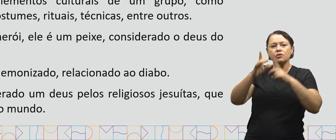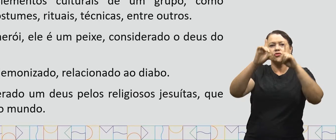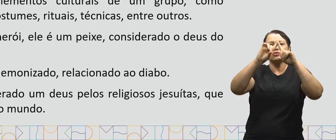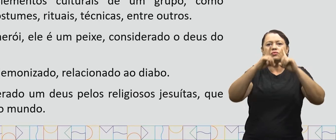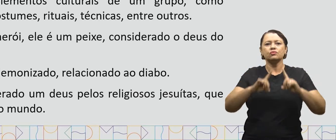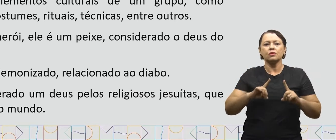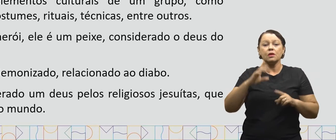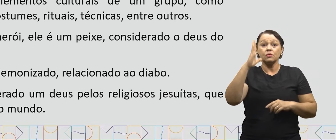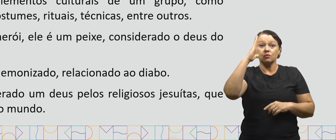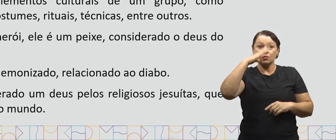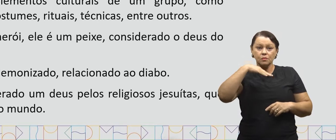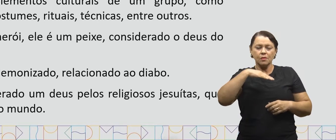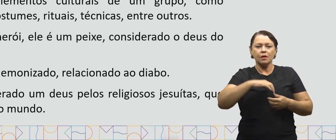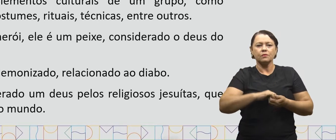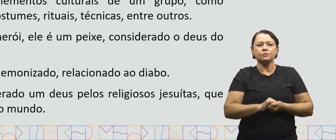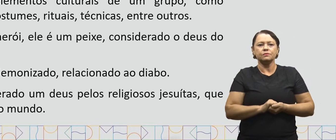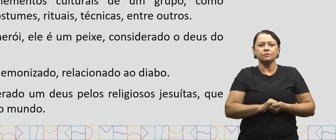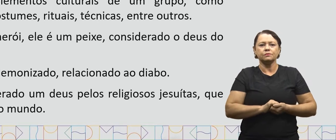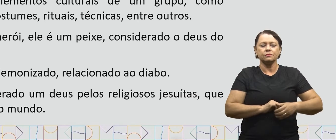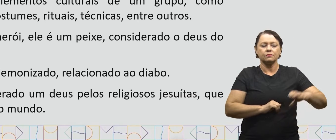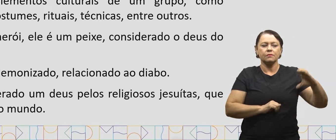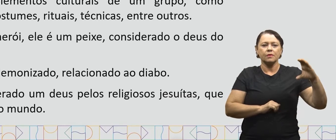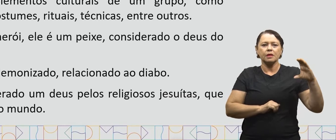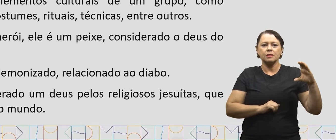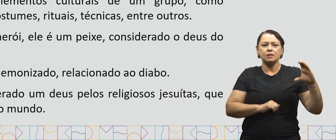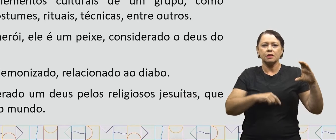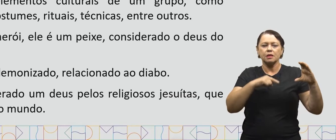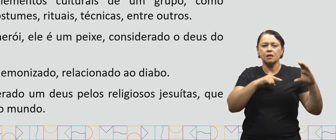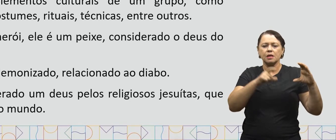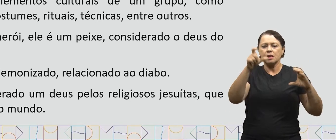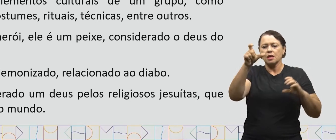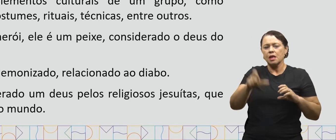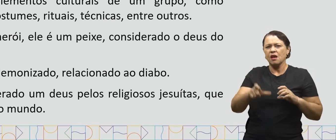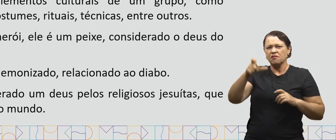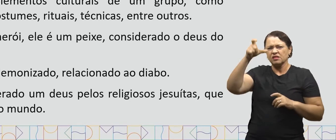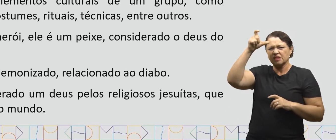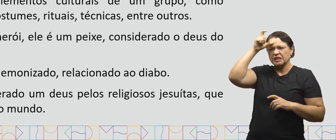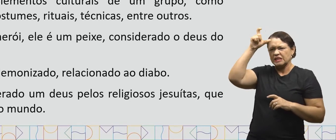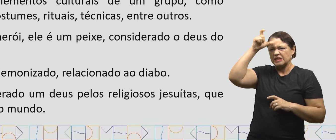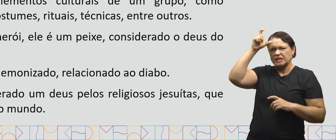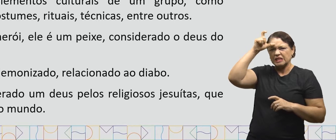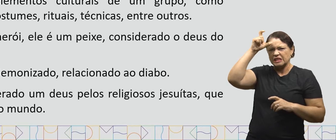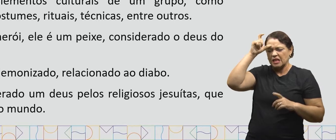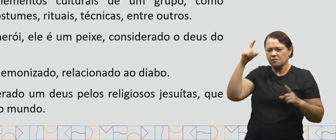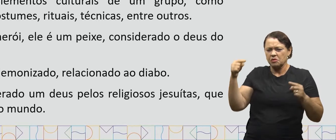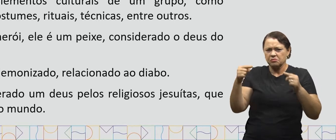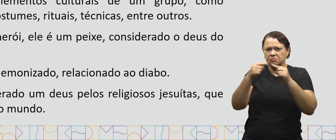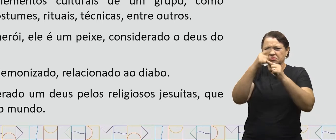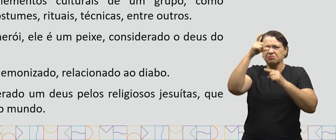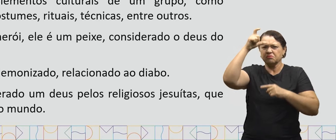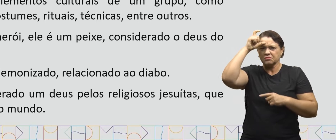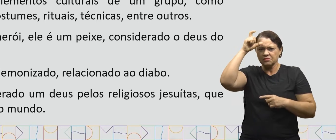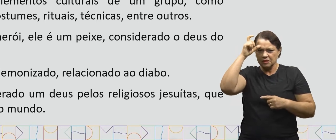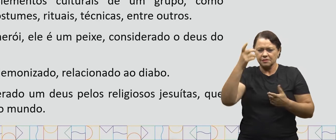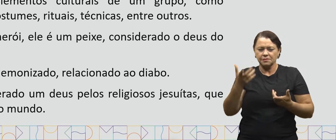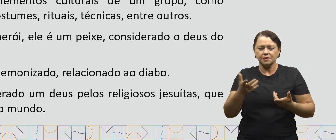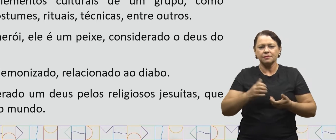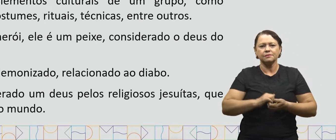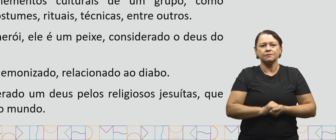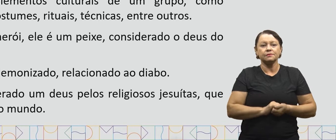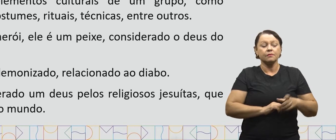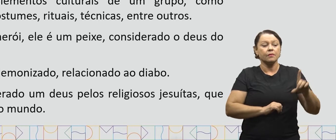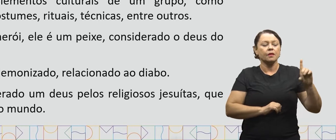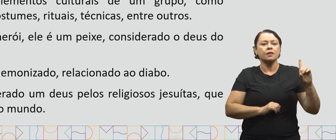mal. Alternativa C, que ele é um ser demonizado, relacionado ao diabo. Alternativa